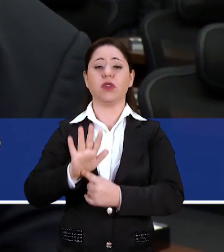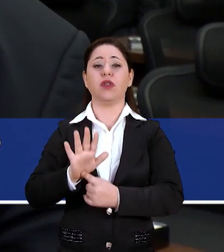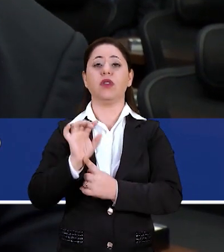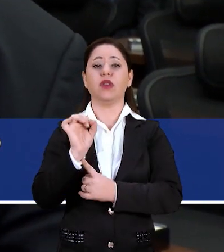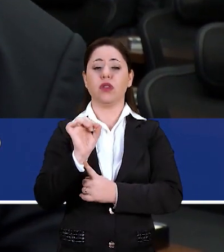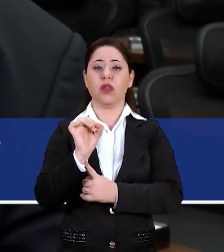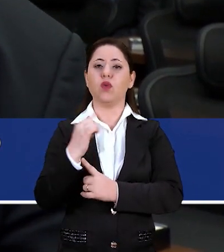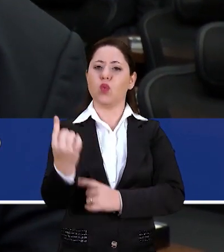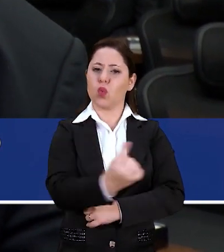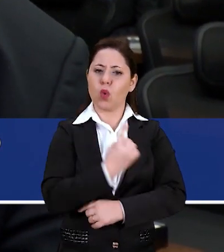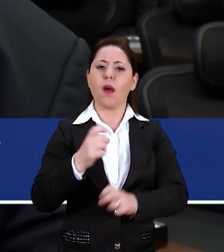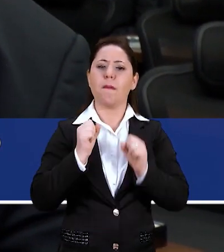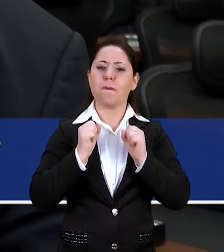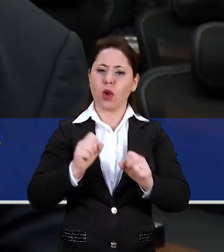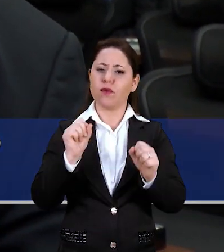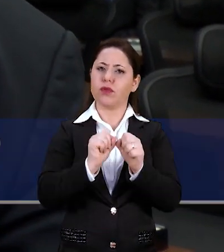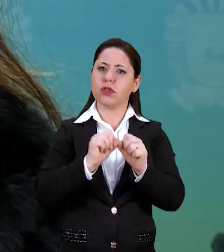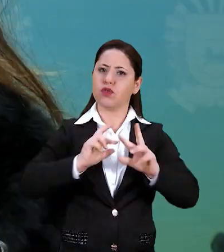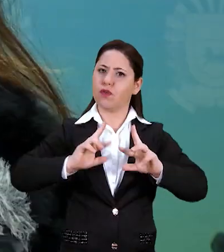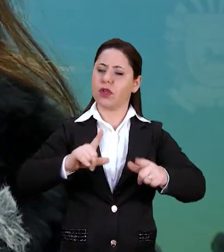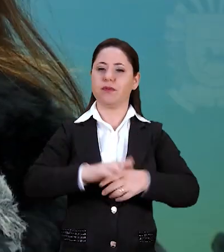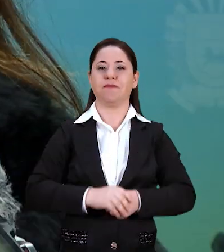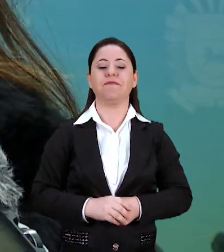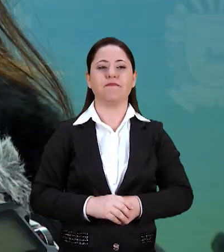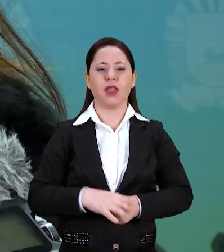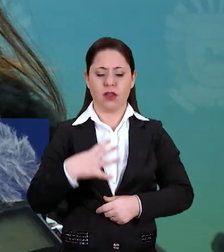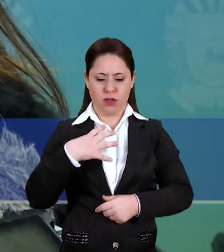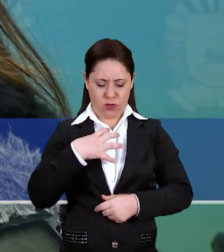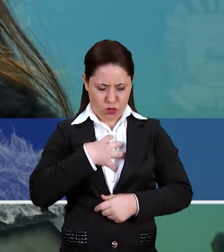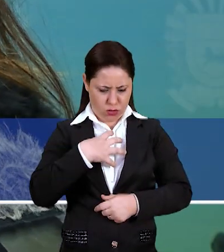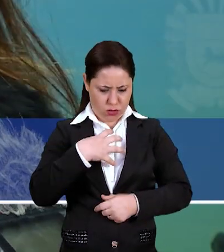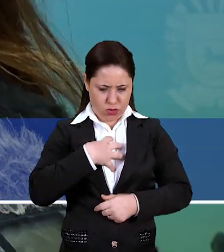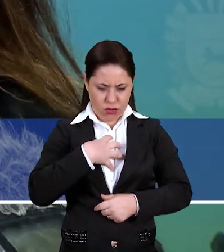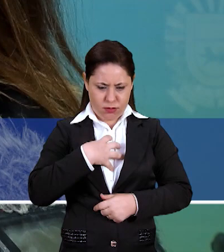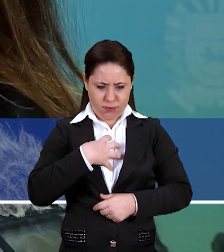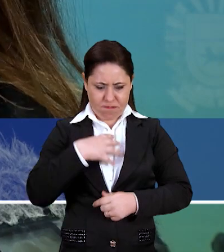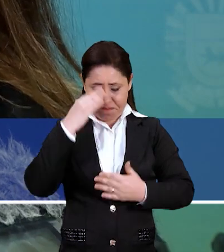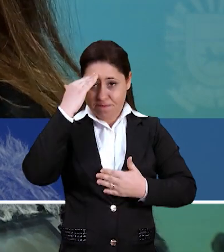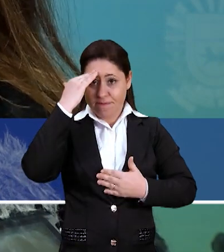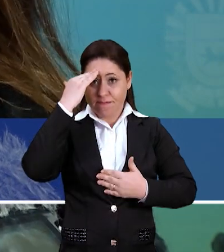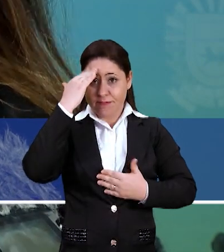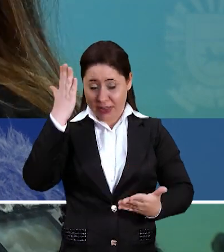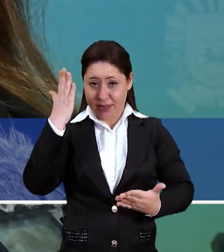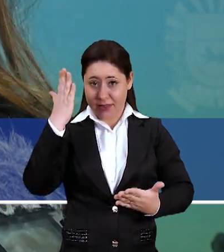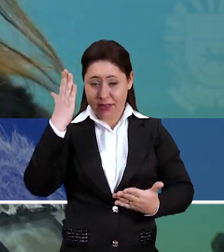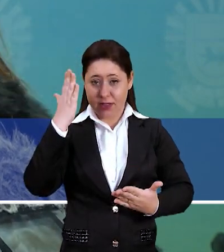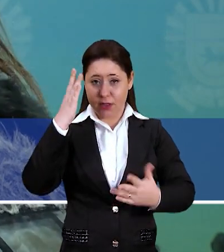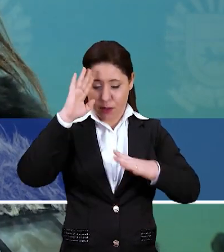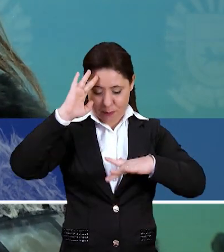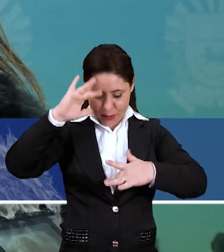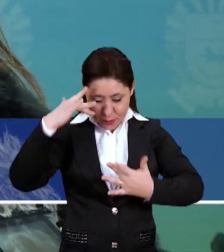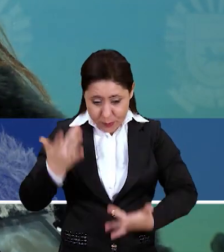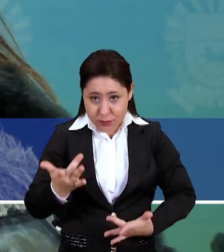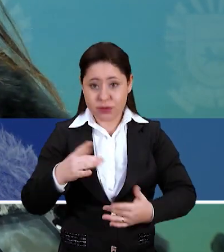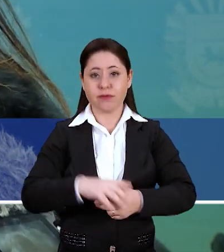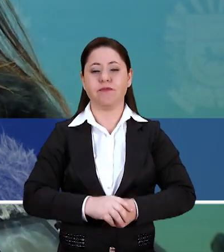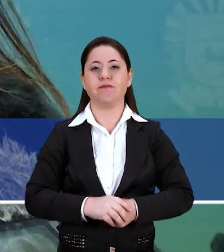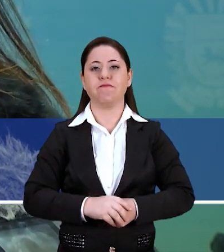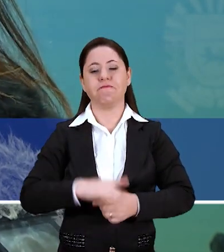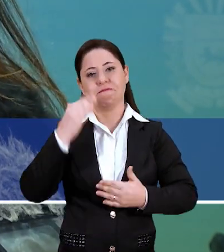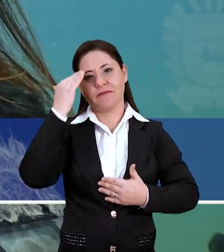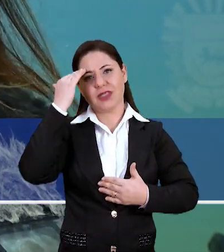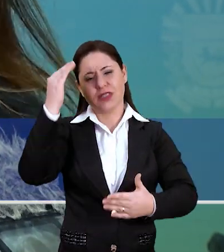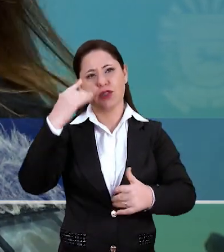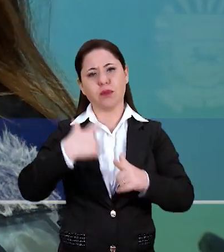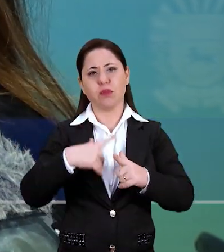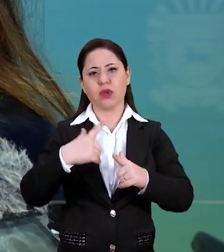mostrar que nós podemos fazer a diferença. Bom, é um sentimento de gratidão. De gratidão pela homenagem, de